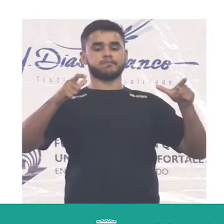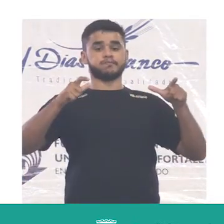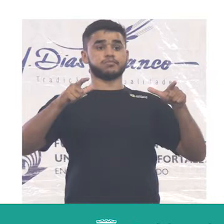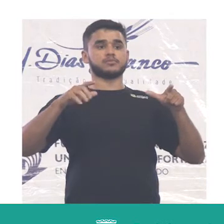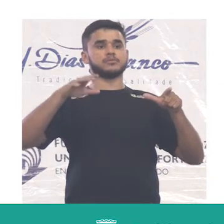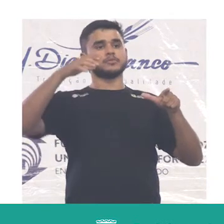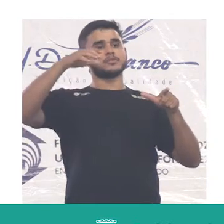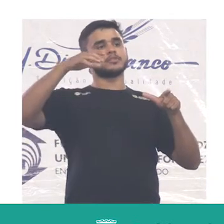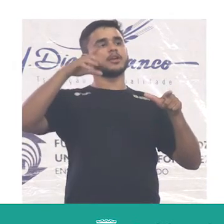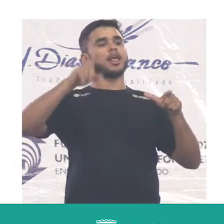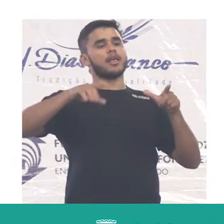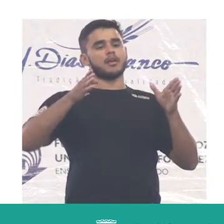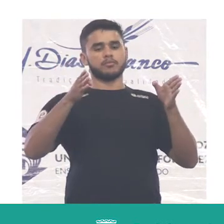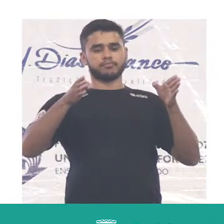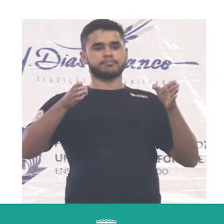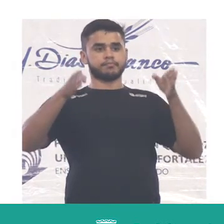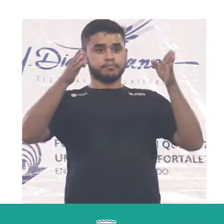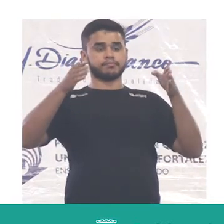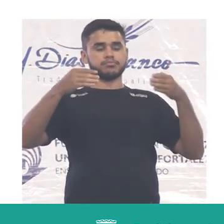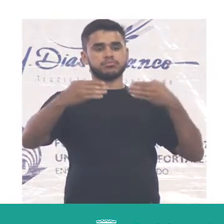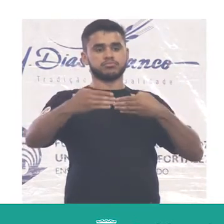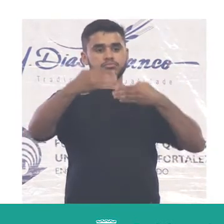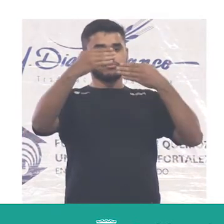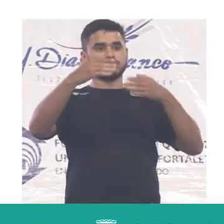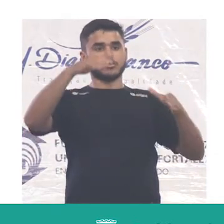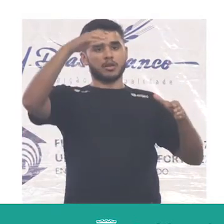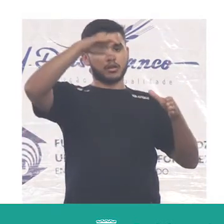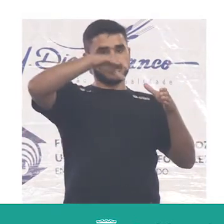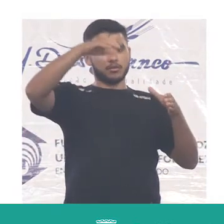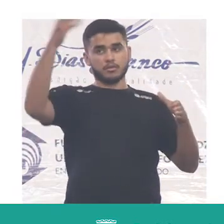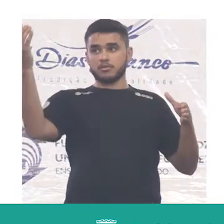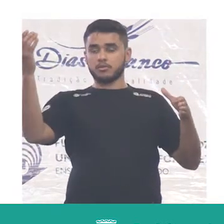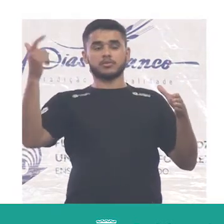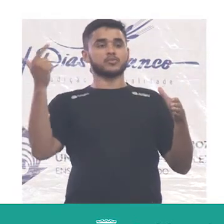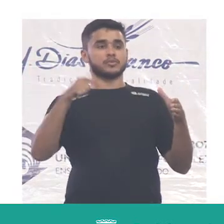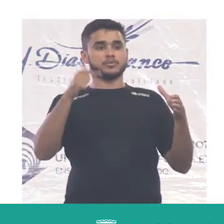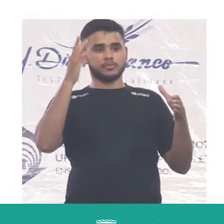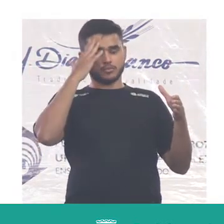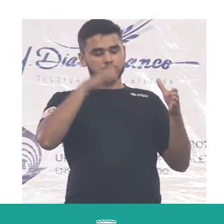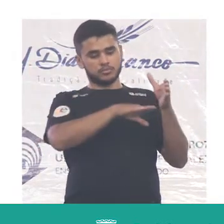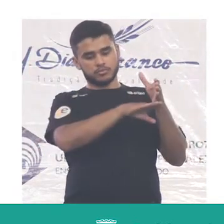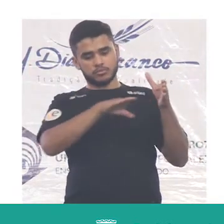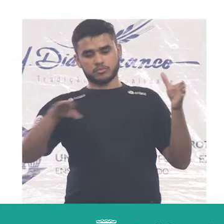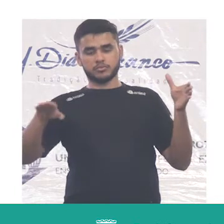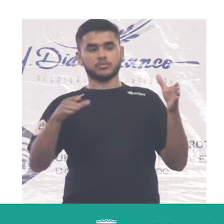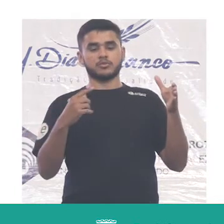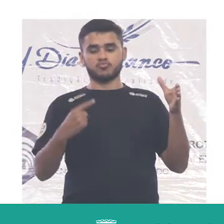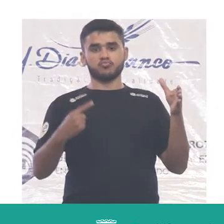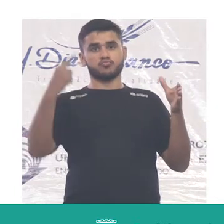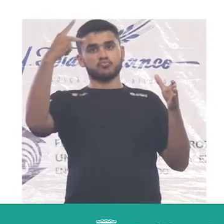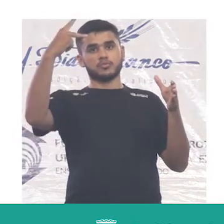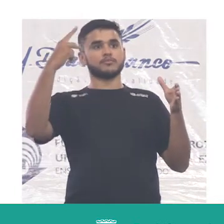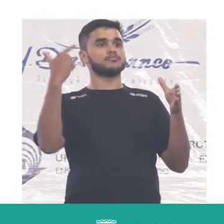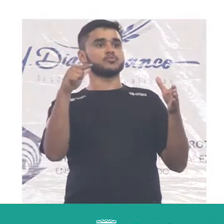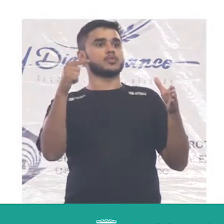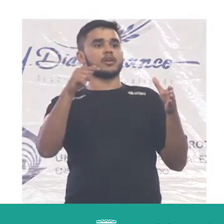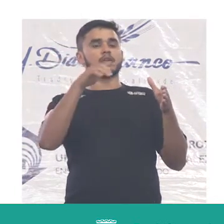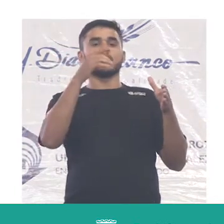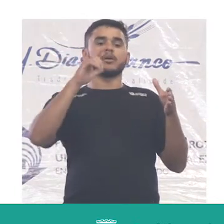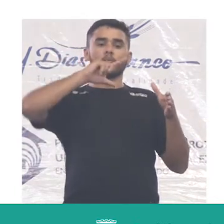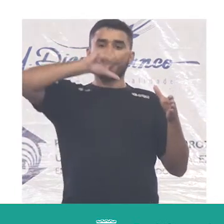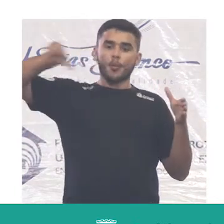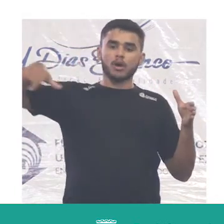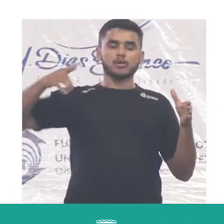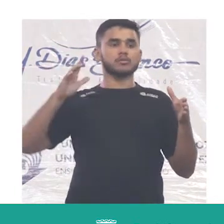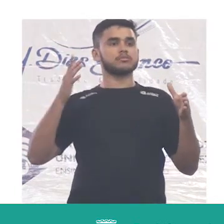tampa? Que se fosse para calcular a área, o chão não seria contado duas vezes, seria contado apenas